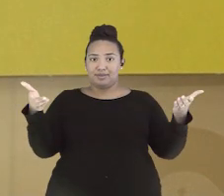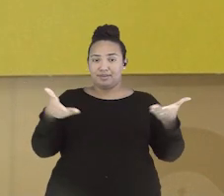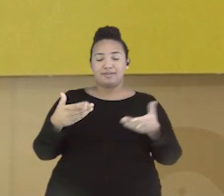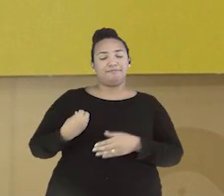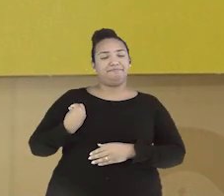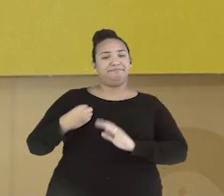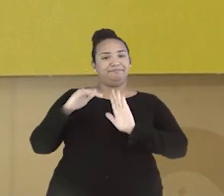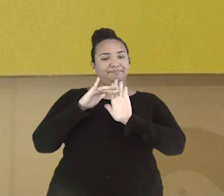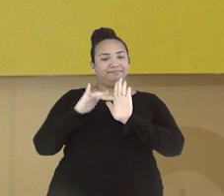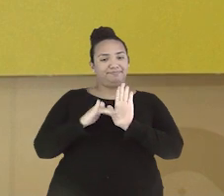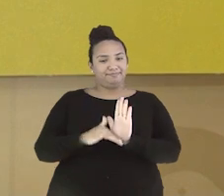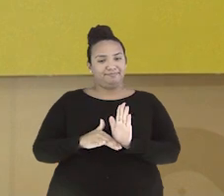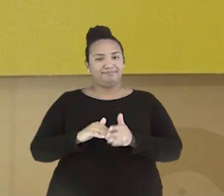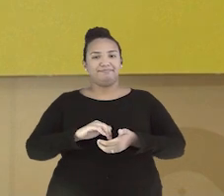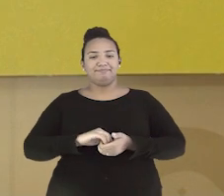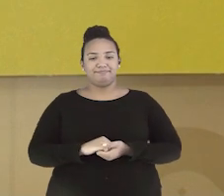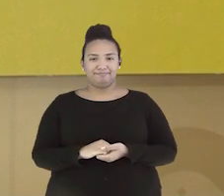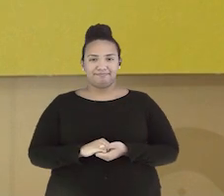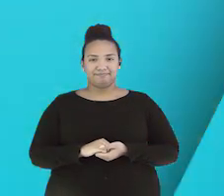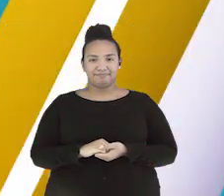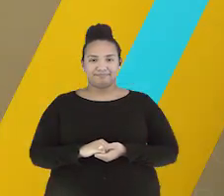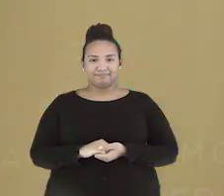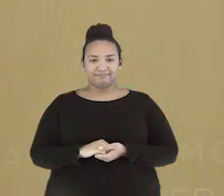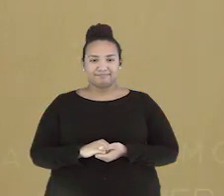sua tela e marque a sua presença.